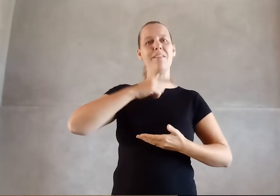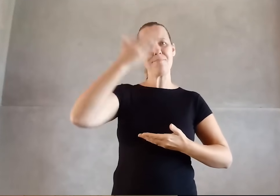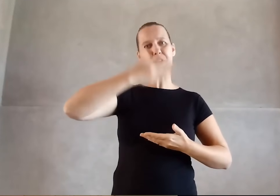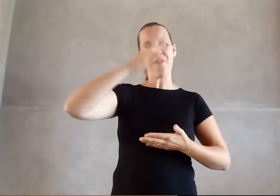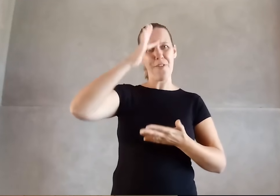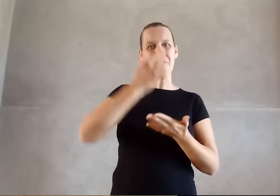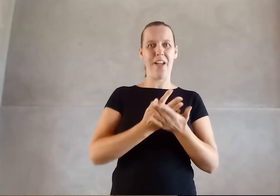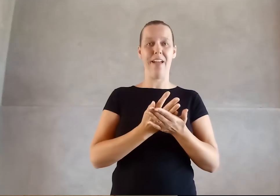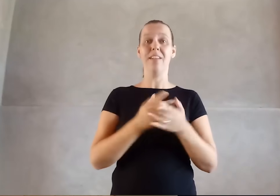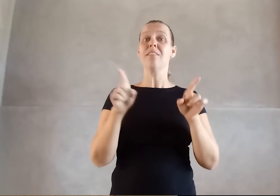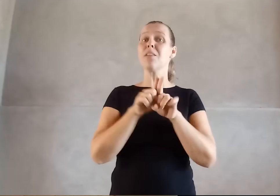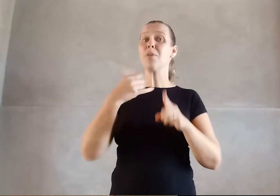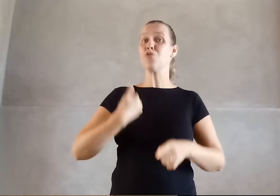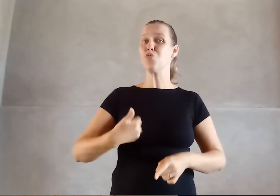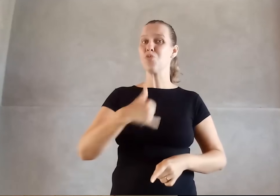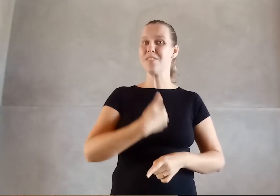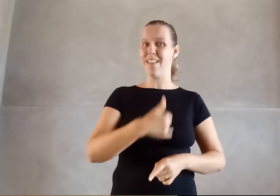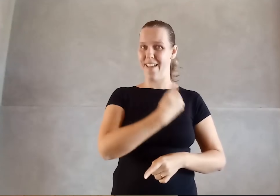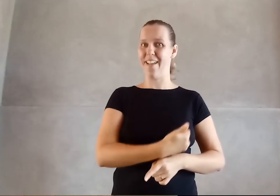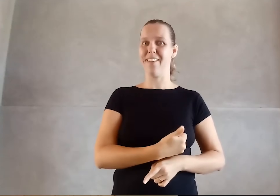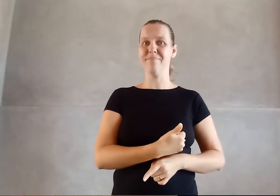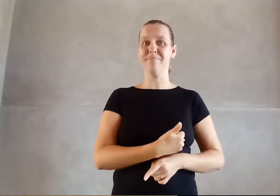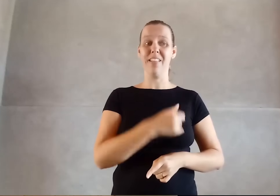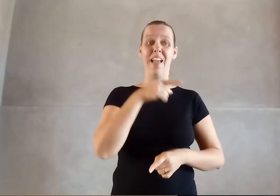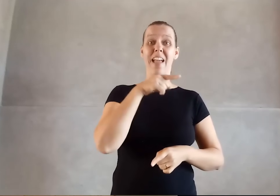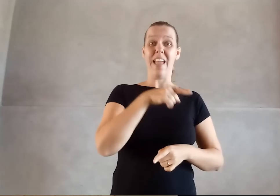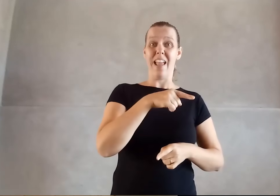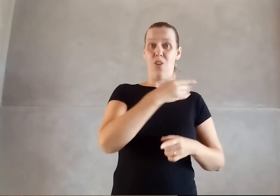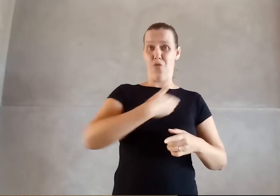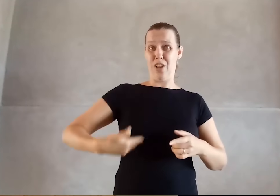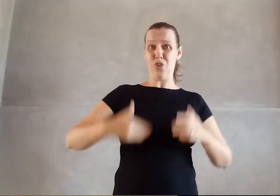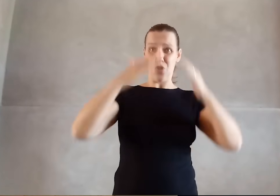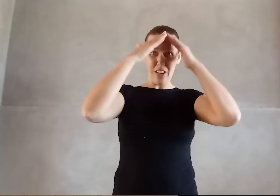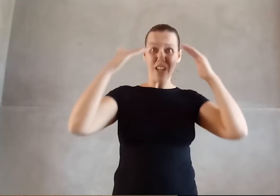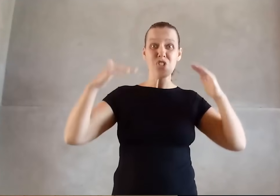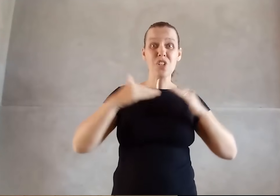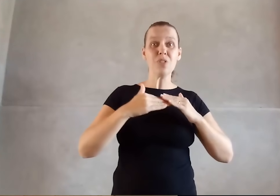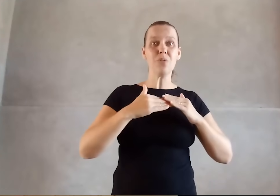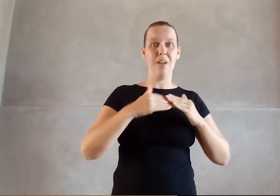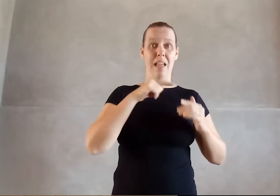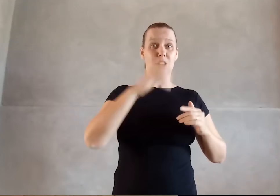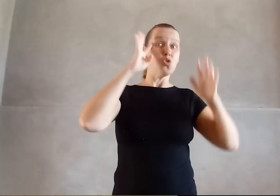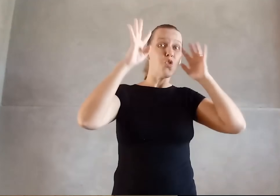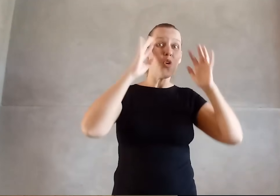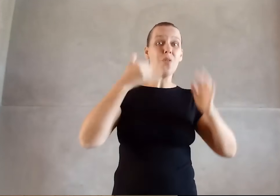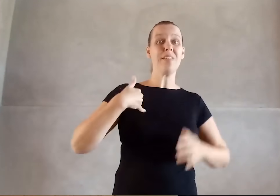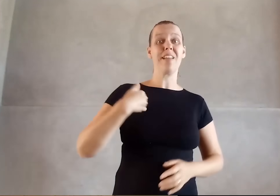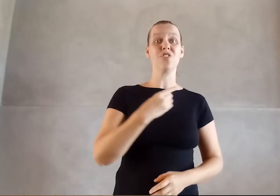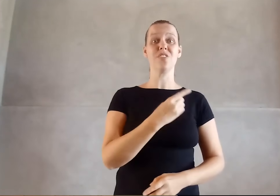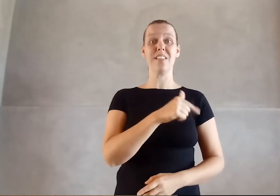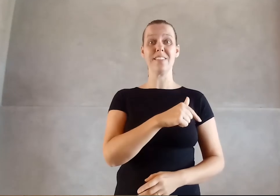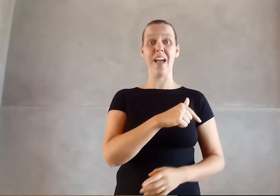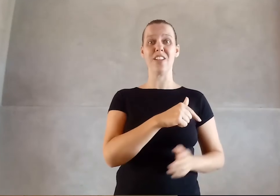nos construindo passa pelas provações. José foi outro. José, que se tornou governador do Egito, ele teve